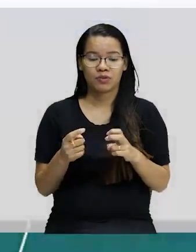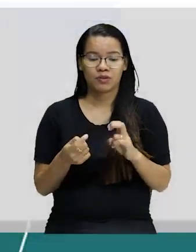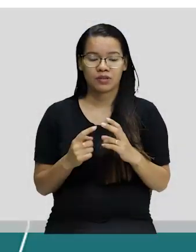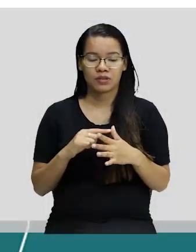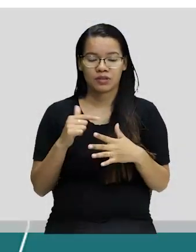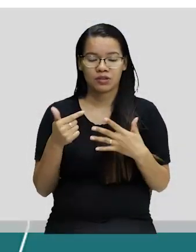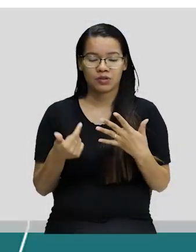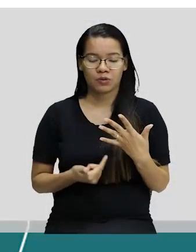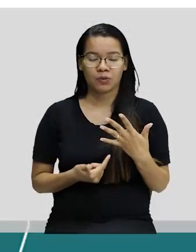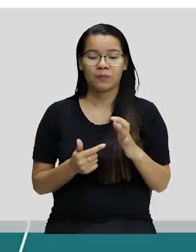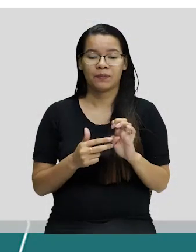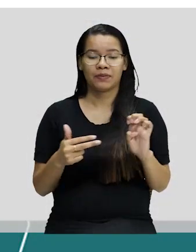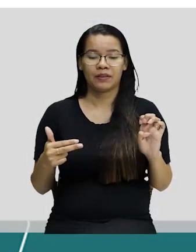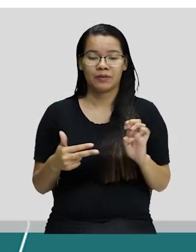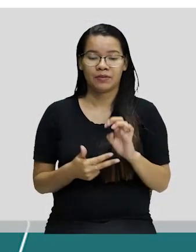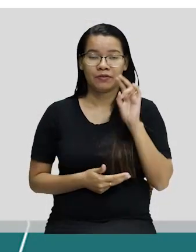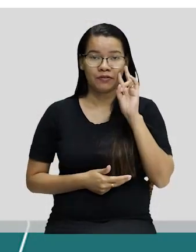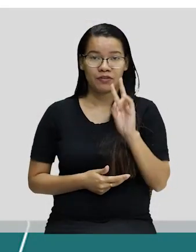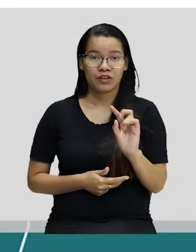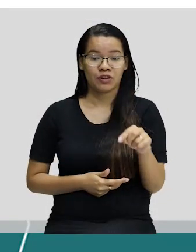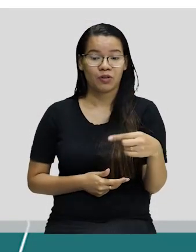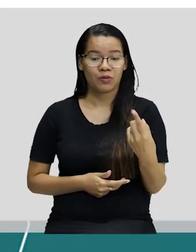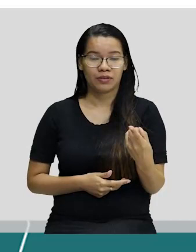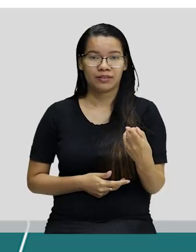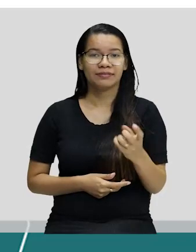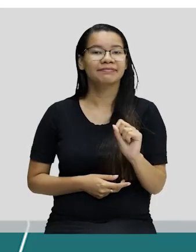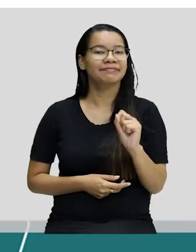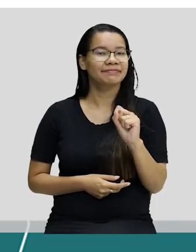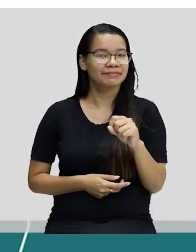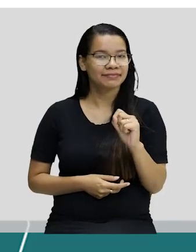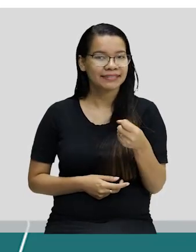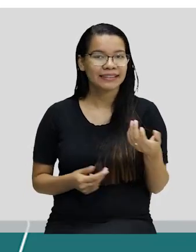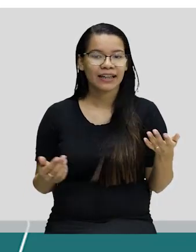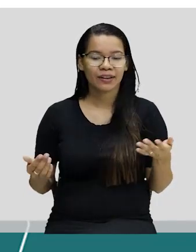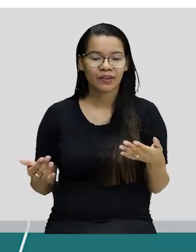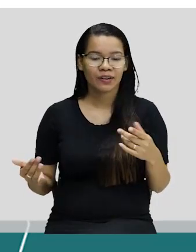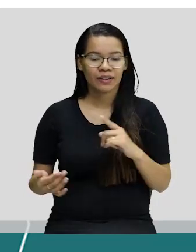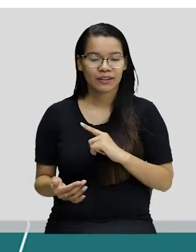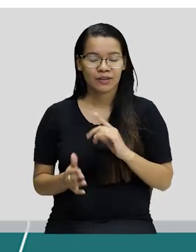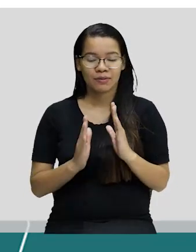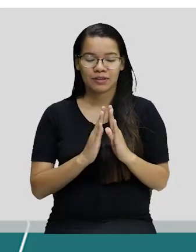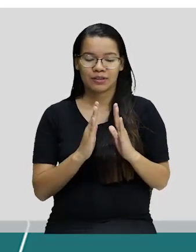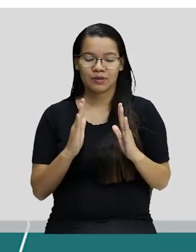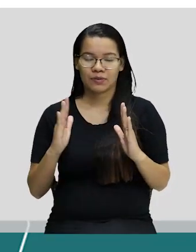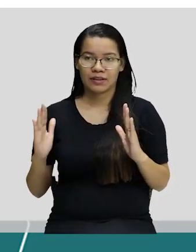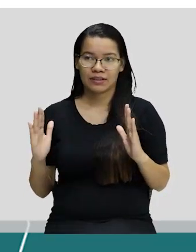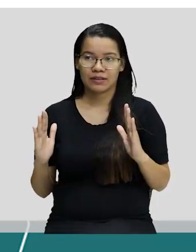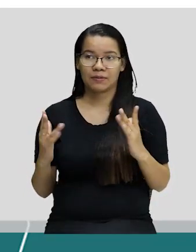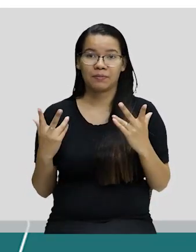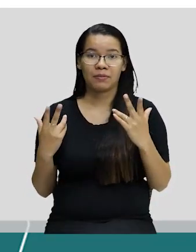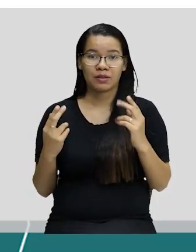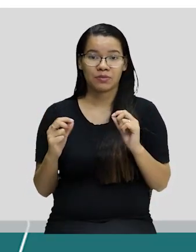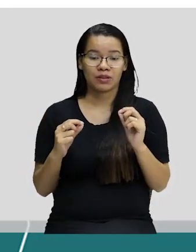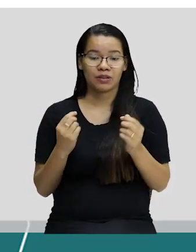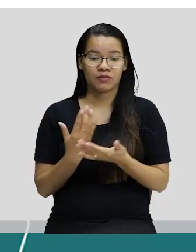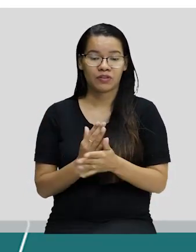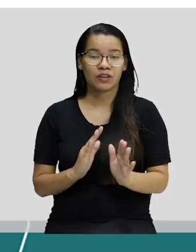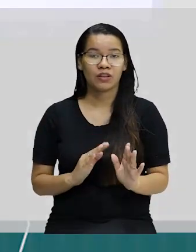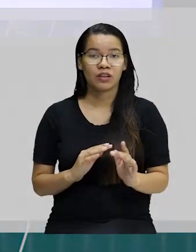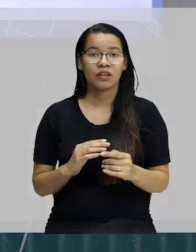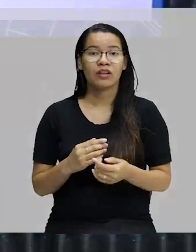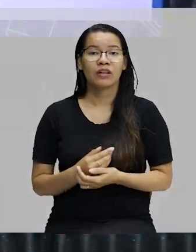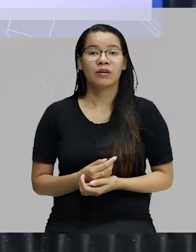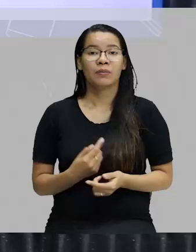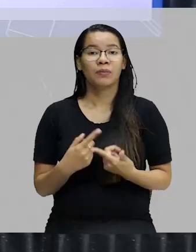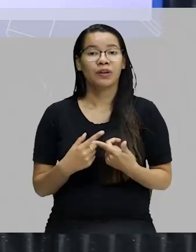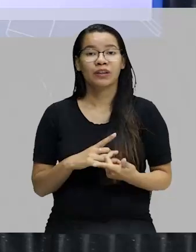elementos. Olha a outra sequência aqui. Agora sim, eu posso até dizer que eu tenho uma sequência, apesar de finita, também não tem reticências,